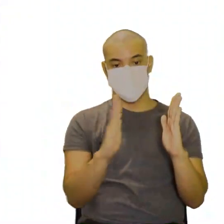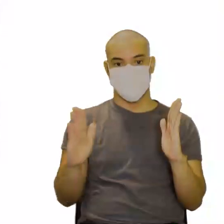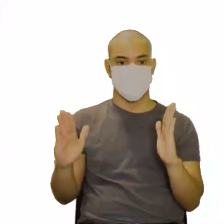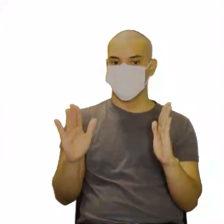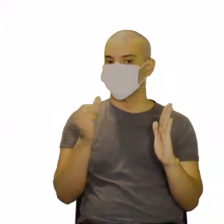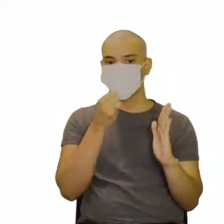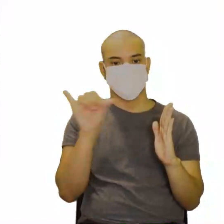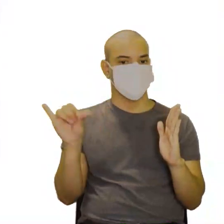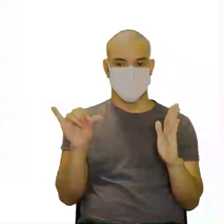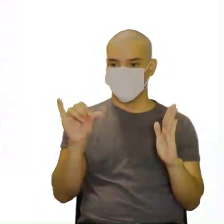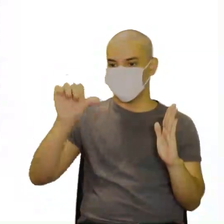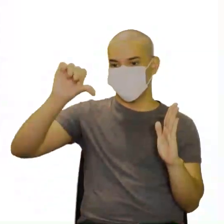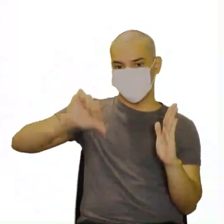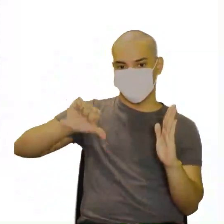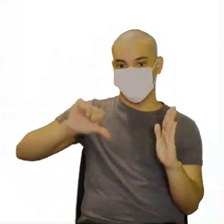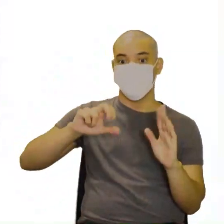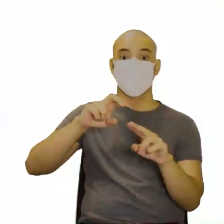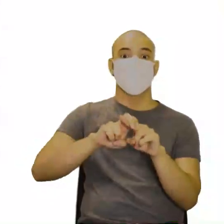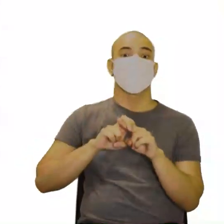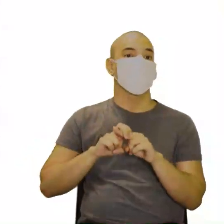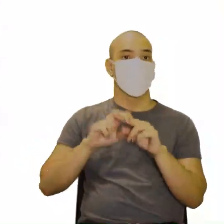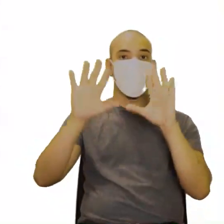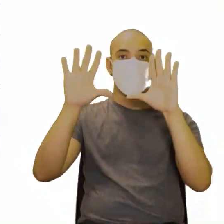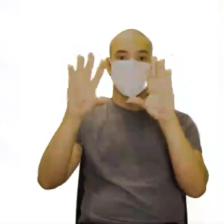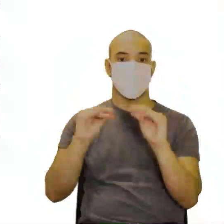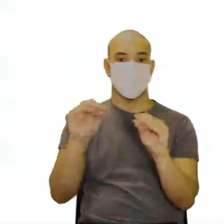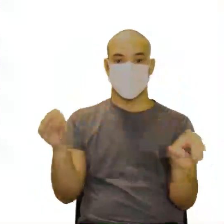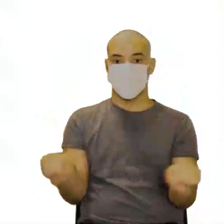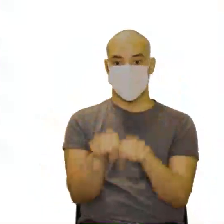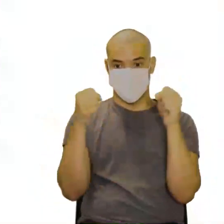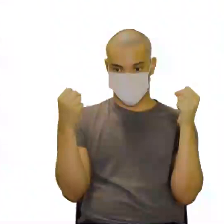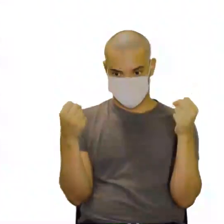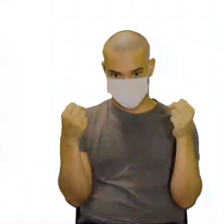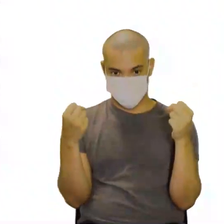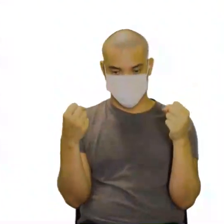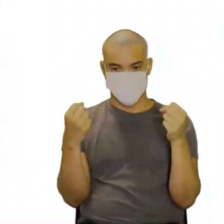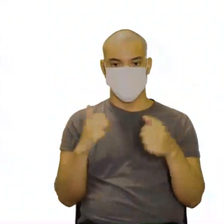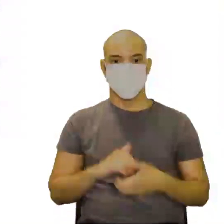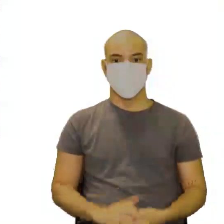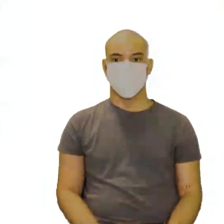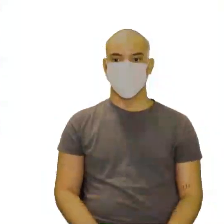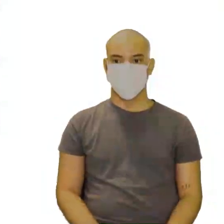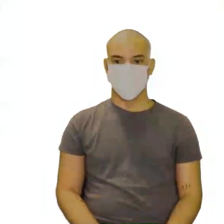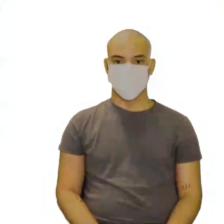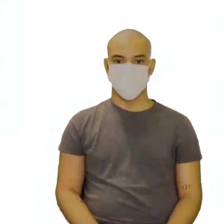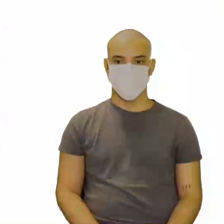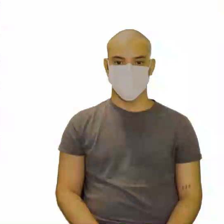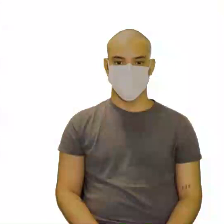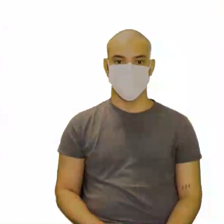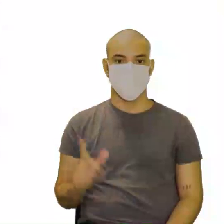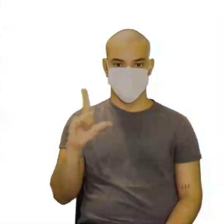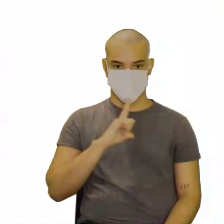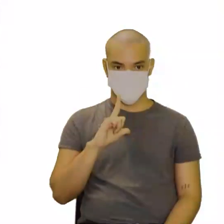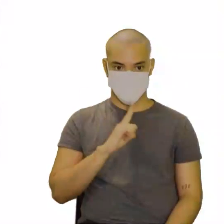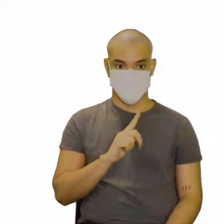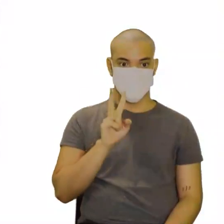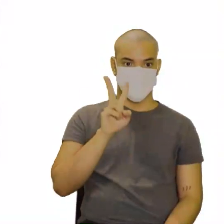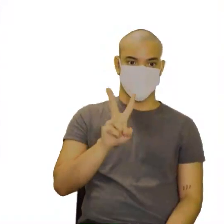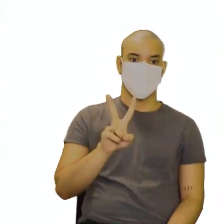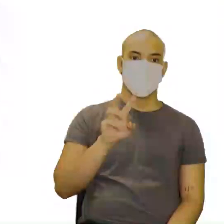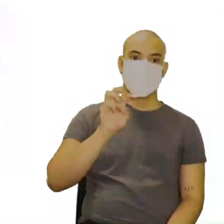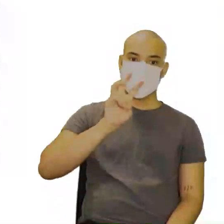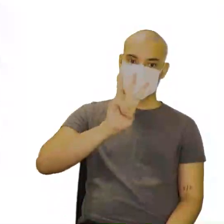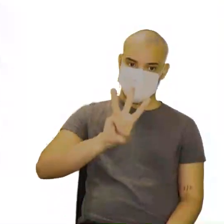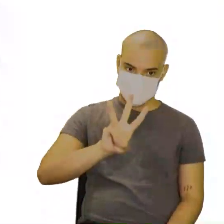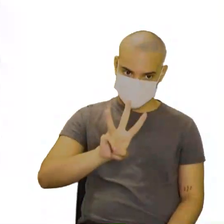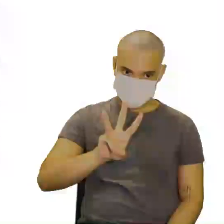estavam queimados. Então o rádio dele estava lá quebrado. E aqui, ó, eu tenho 2 capacitores, ele deu a